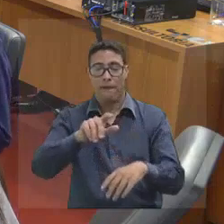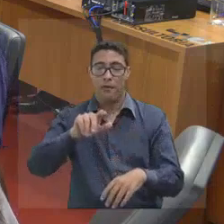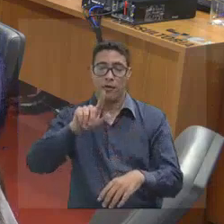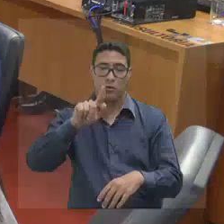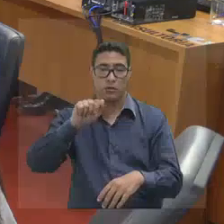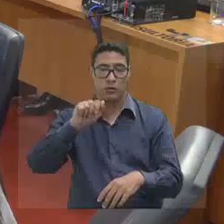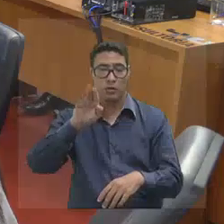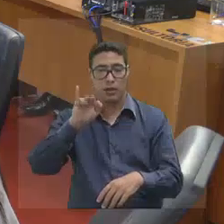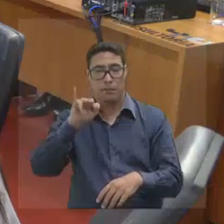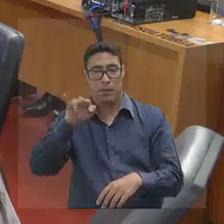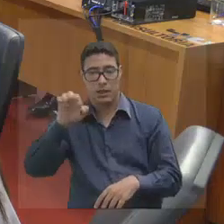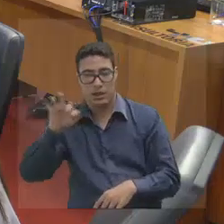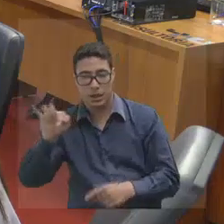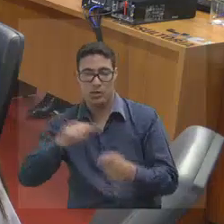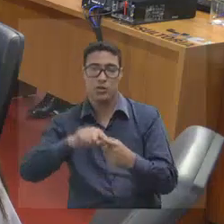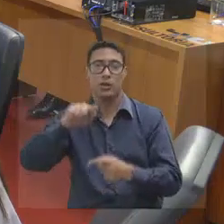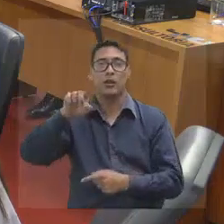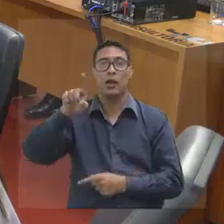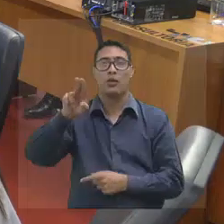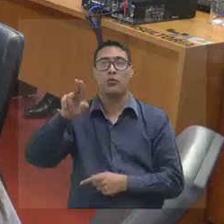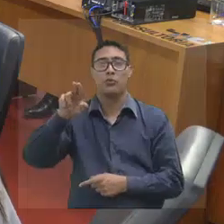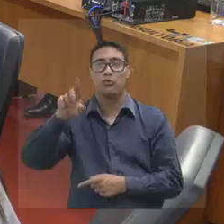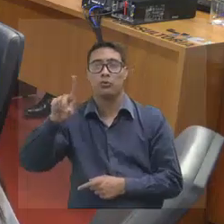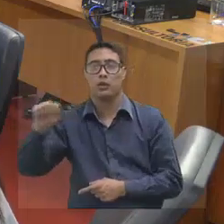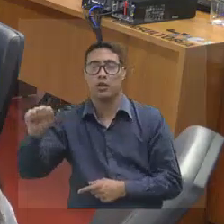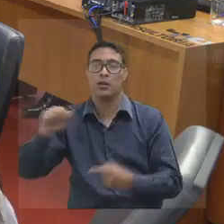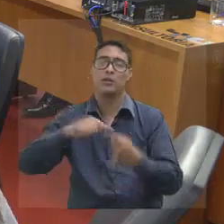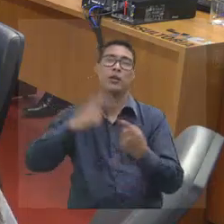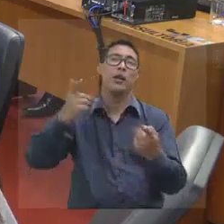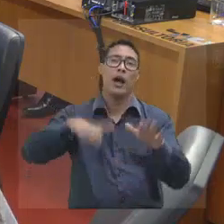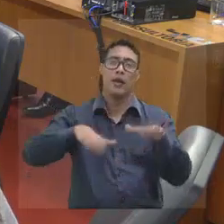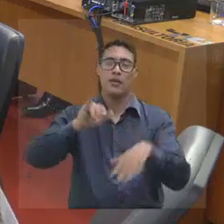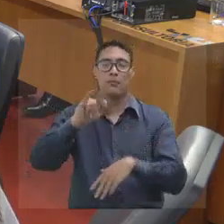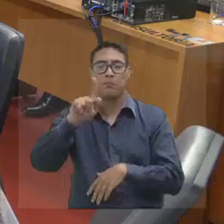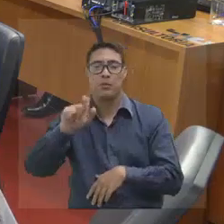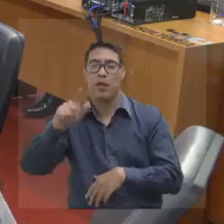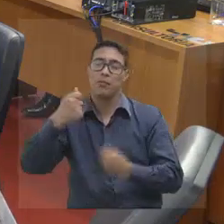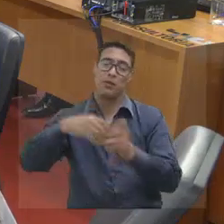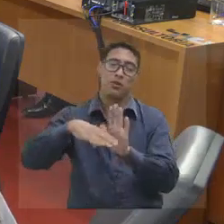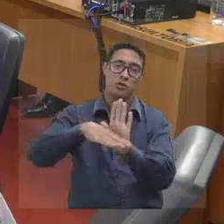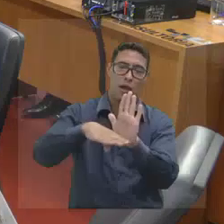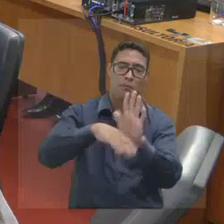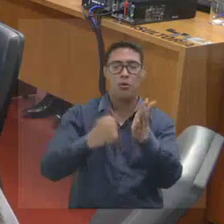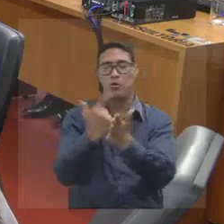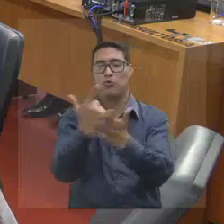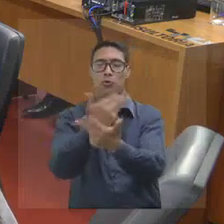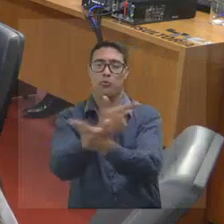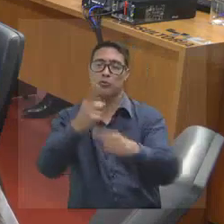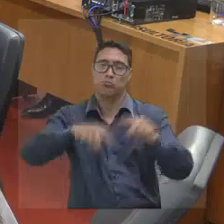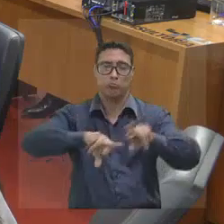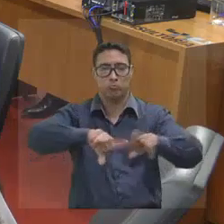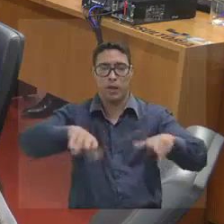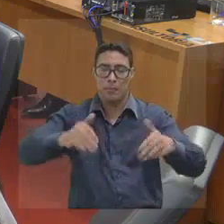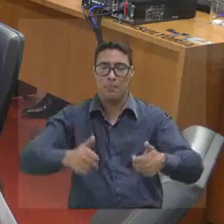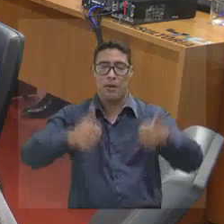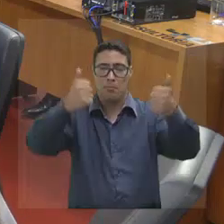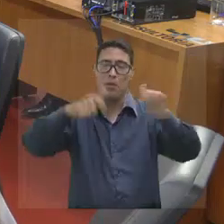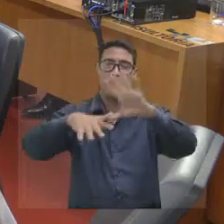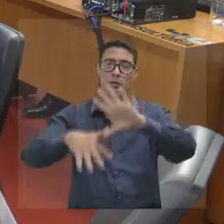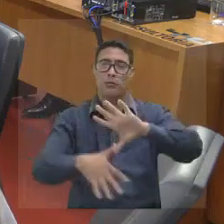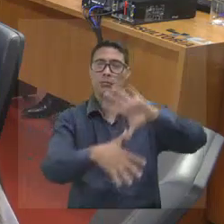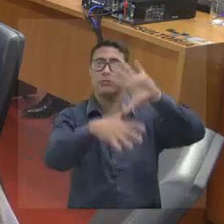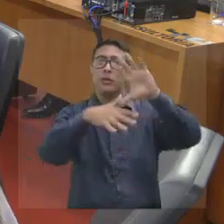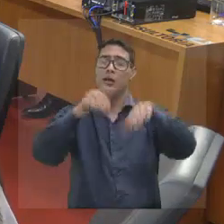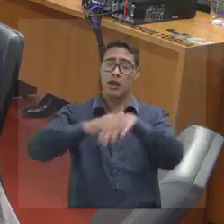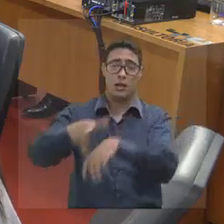o nosso gabinete Às vezes o IBGE precisa de apoio de investimento para compra de algum equipamento para melhorar a qualidade dessas imagens e mandar da Duda pode